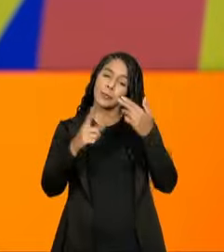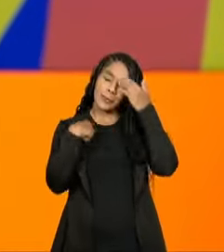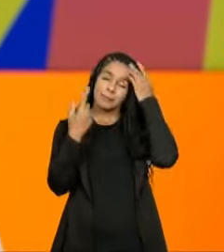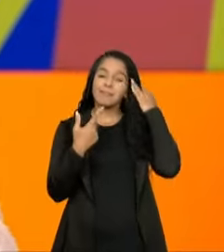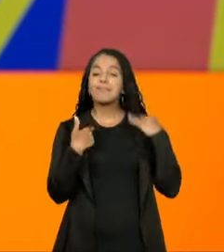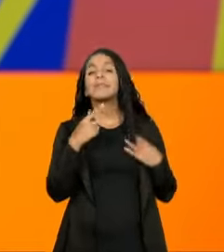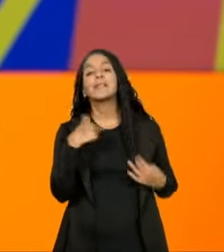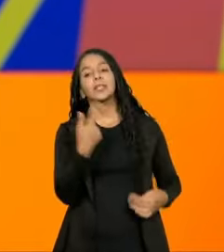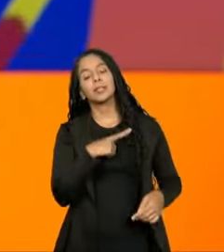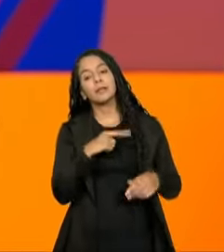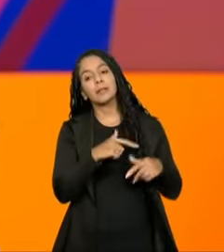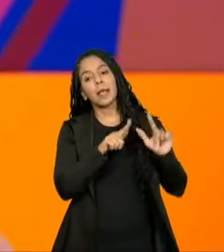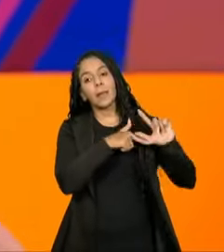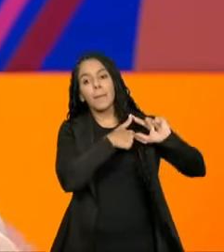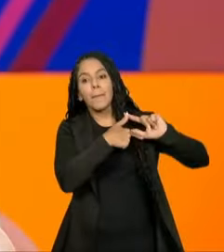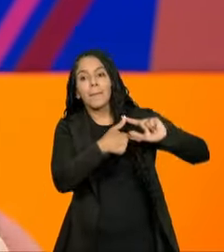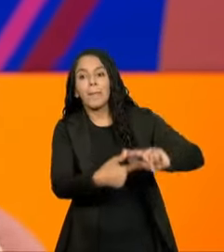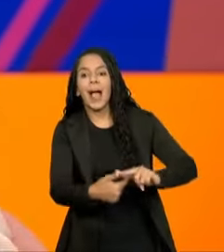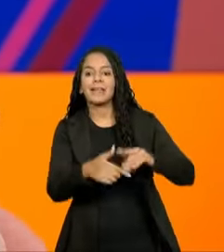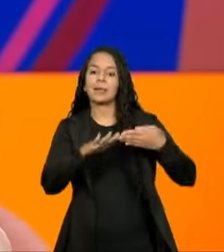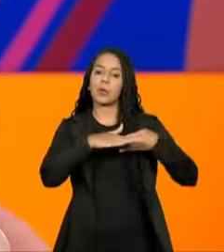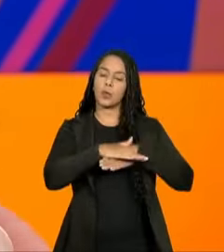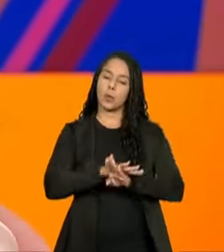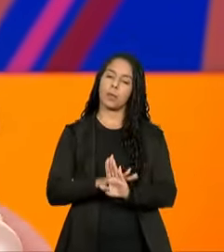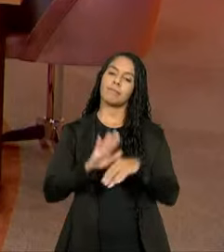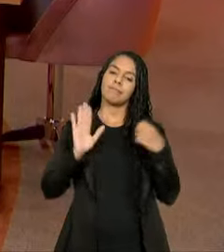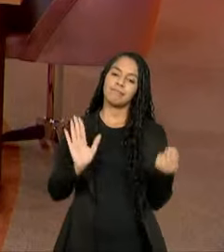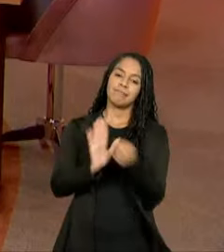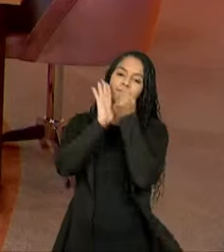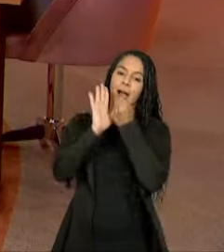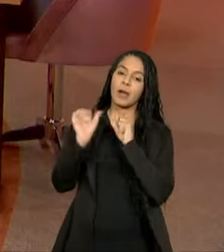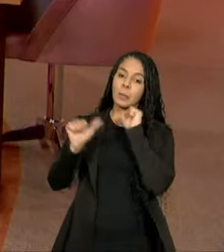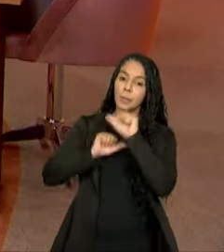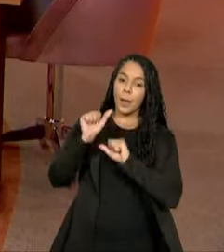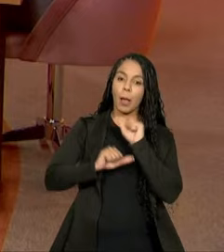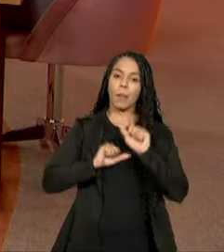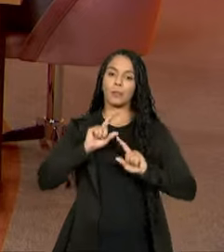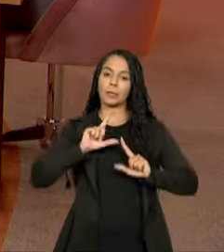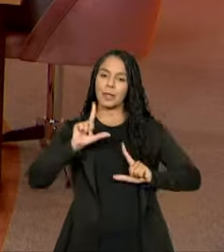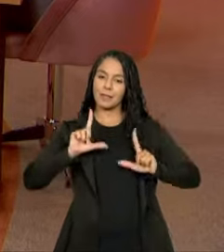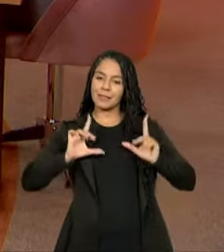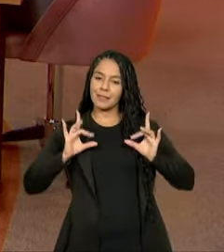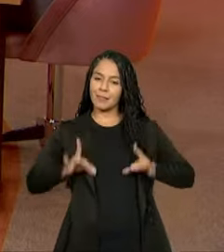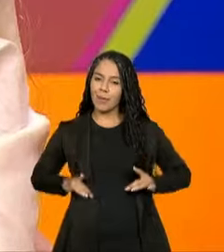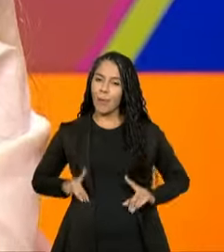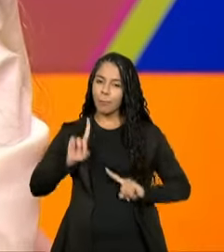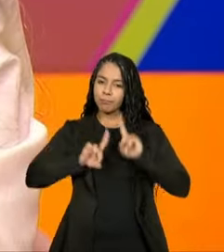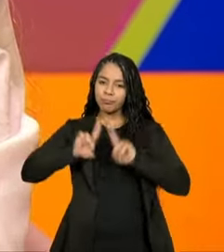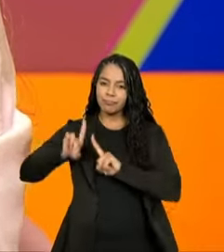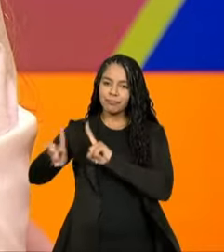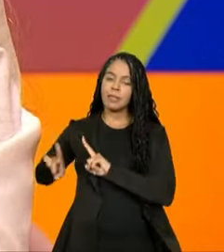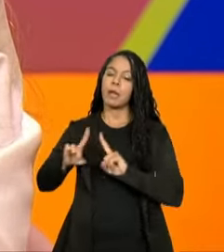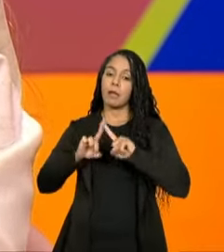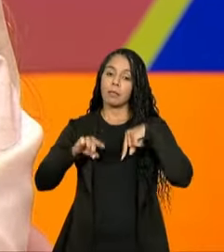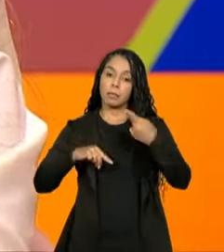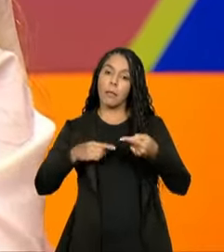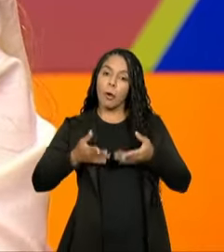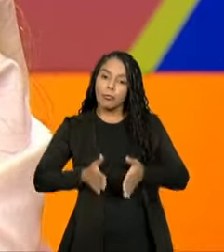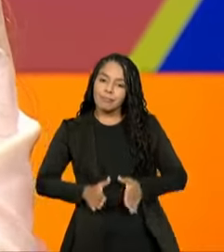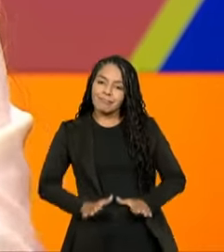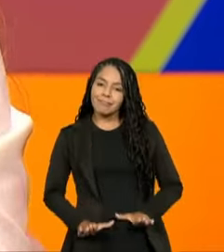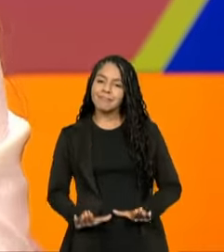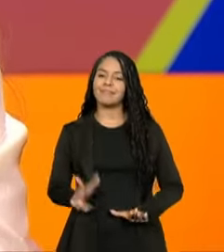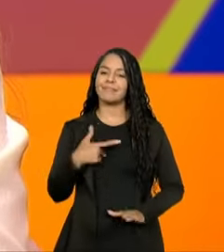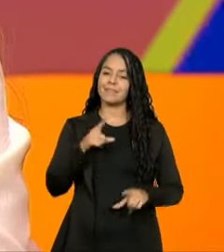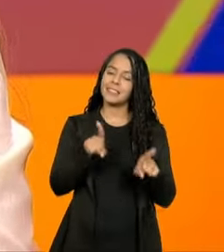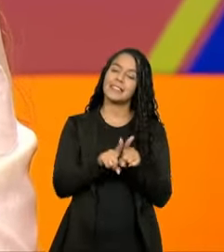gente tem um padrão comportamental ali que vai ser marcado por essas alterações, né? Depois do parto, é um outro período ali que também a gente tem essa sensibilidade,